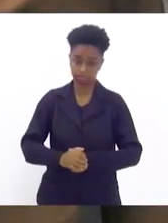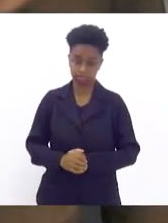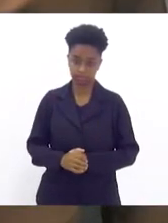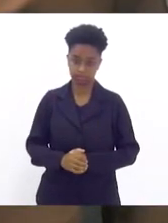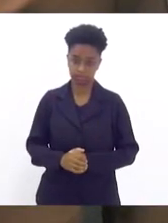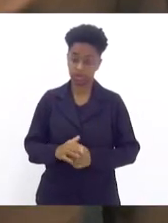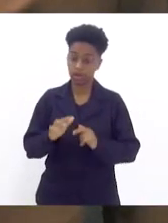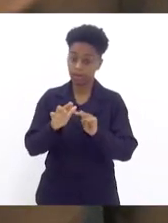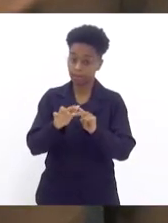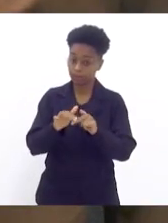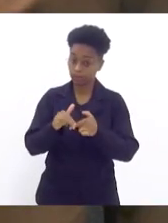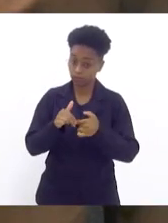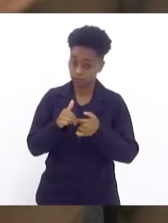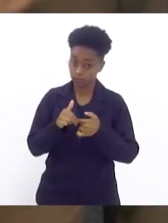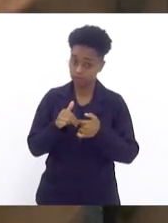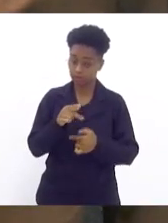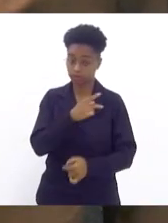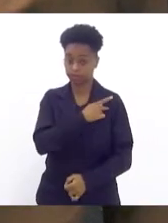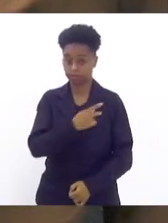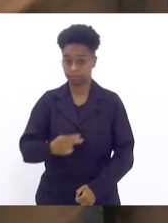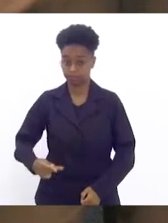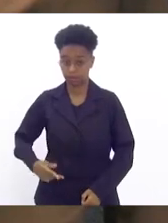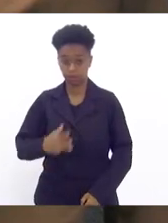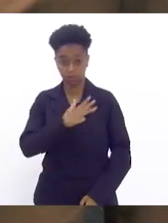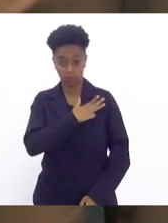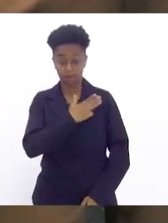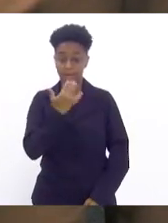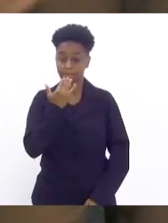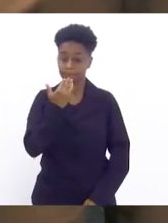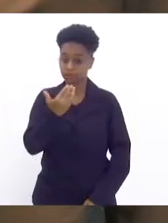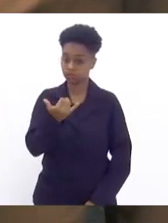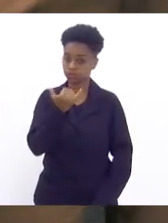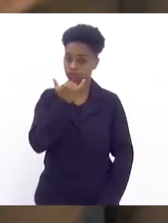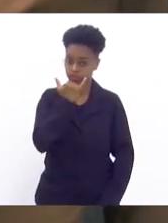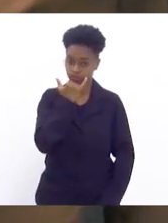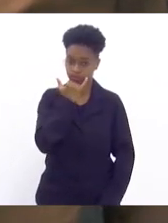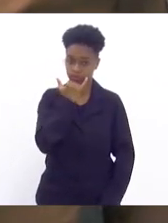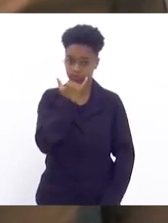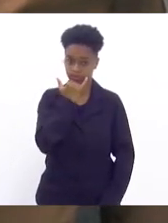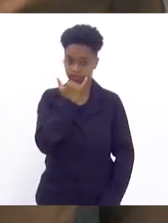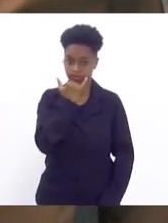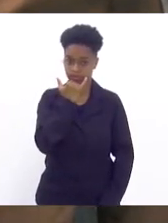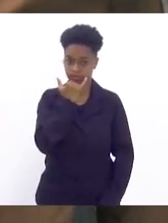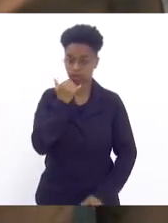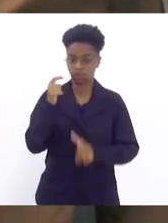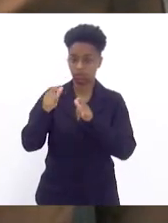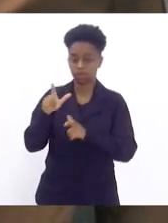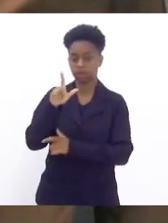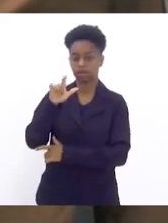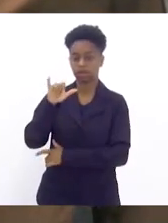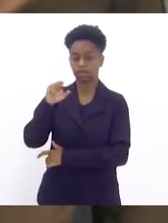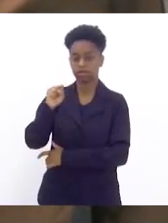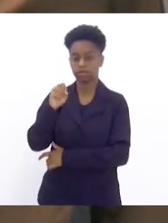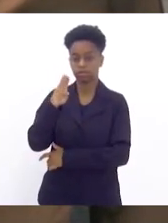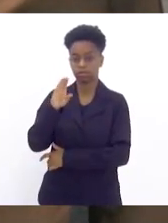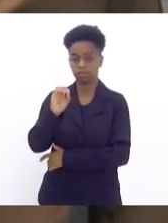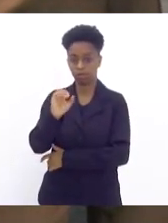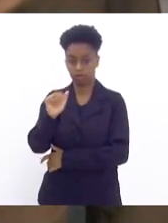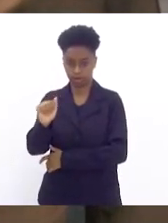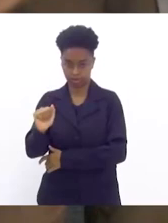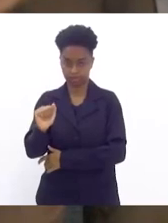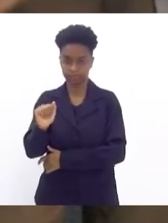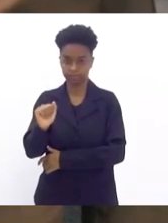e por isso que o presidente Lula pediu desculpas lá em Lisboa quando ele